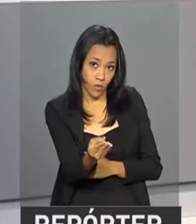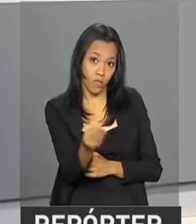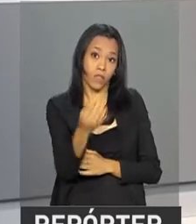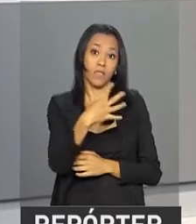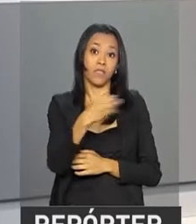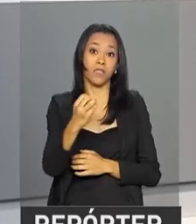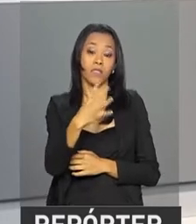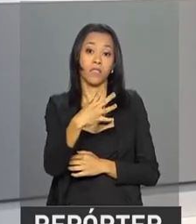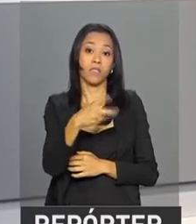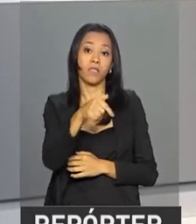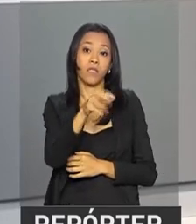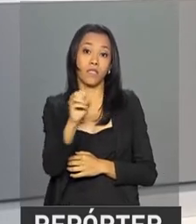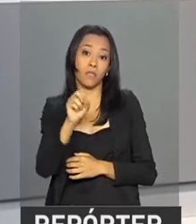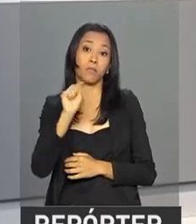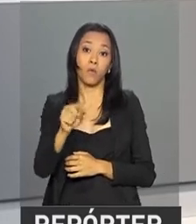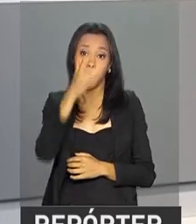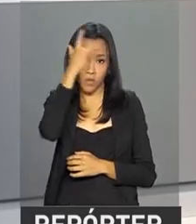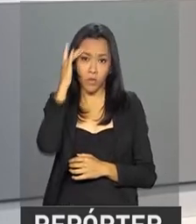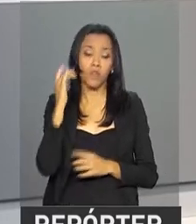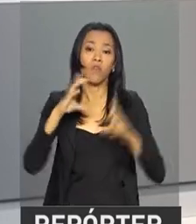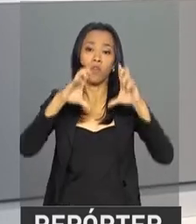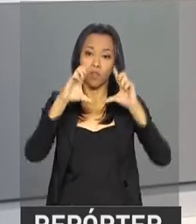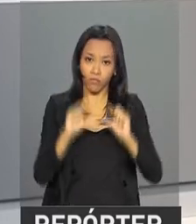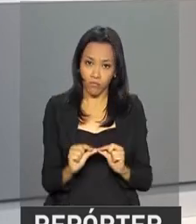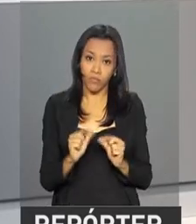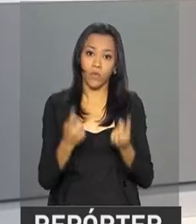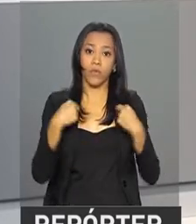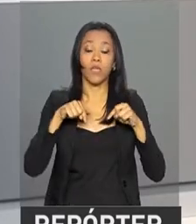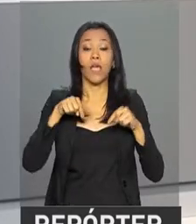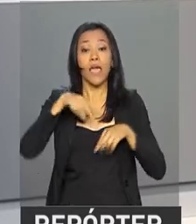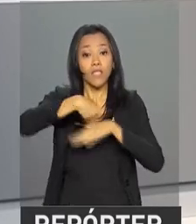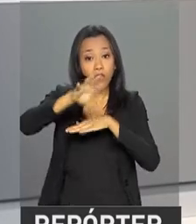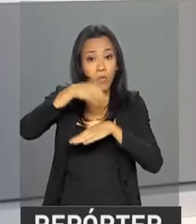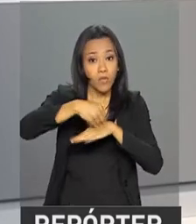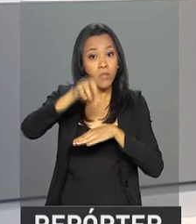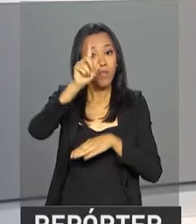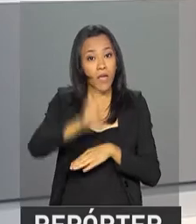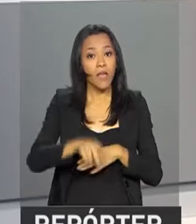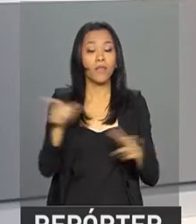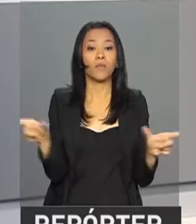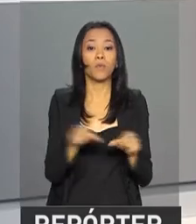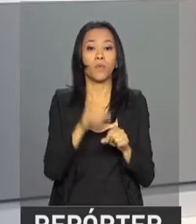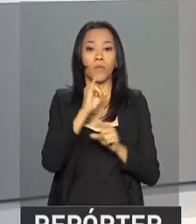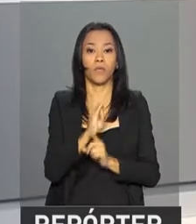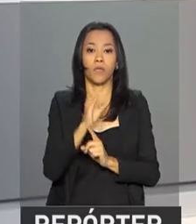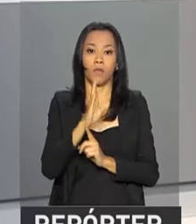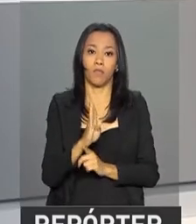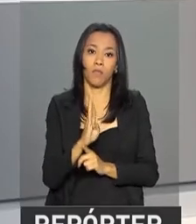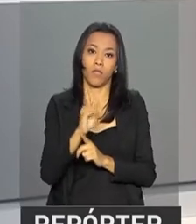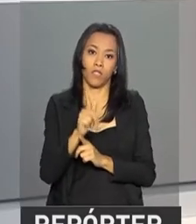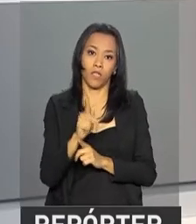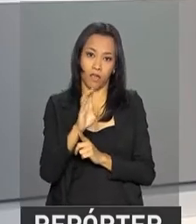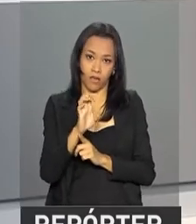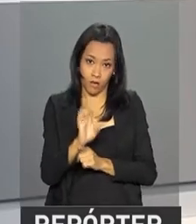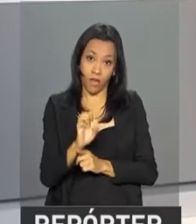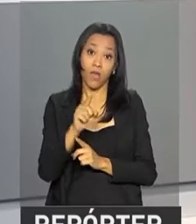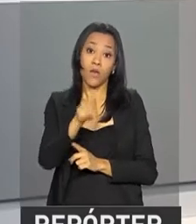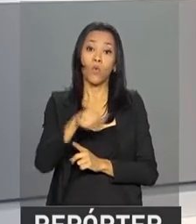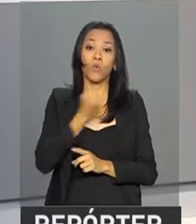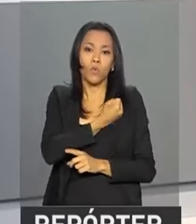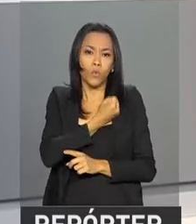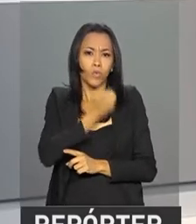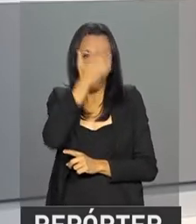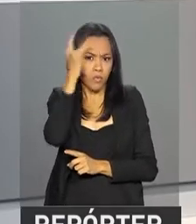4,4 por cento menor do que no trimestre anterior os dados são do ibge e mostram que o número da população ocupada aumentou